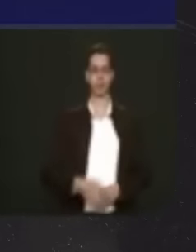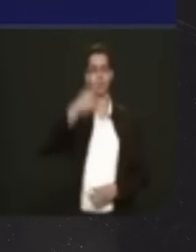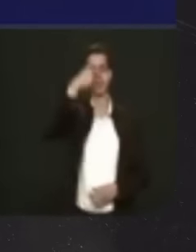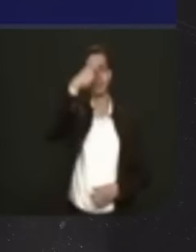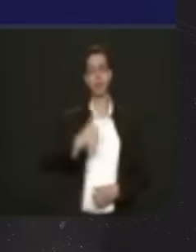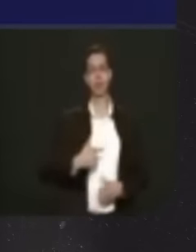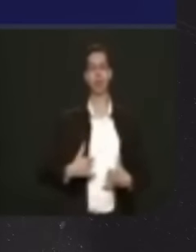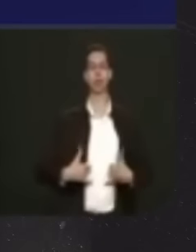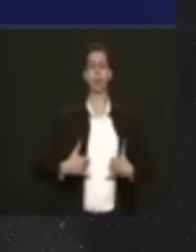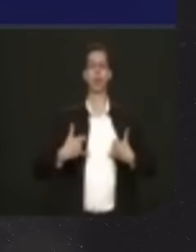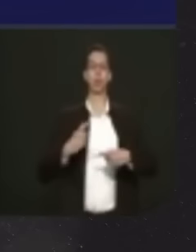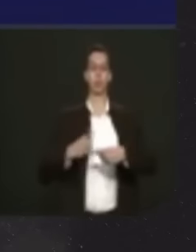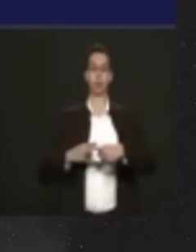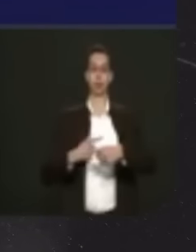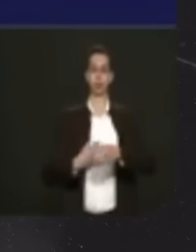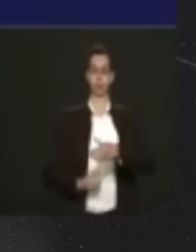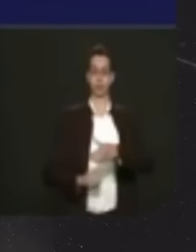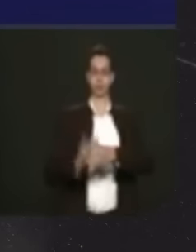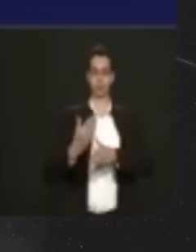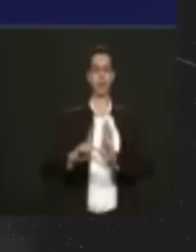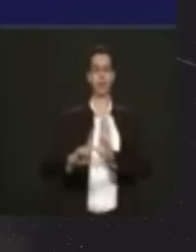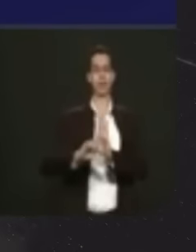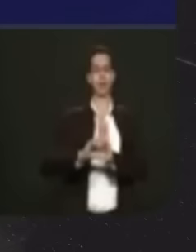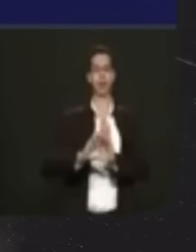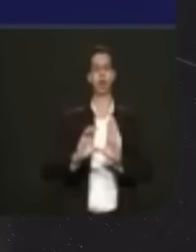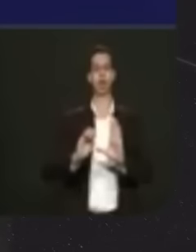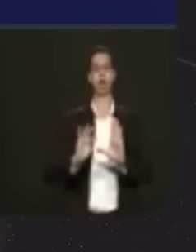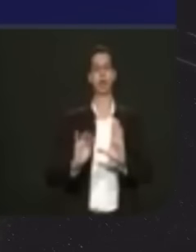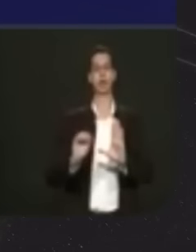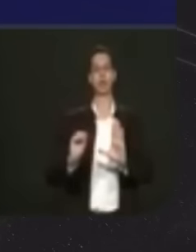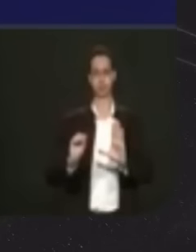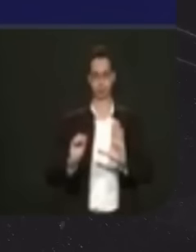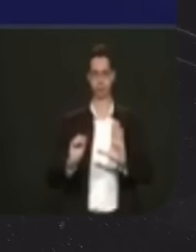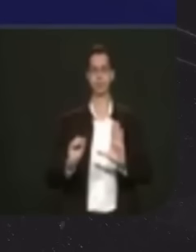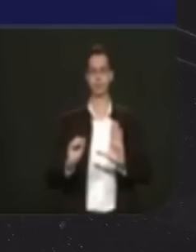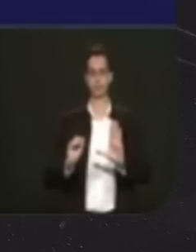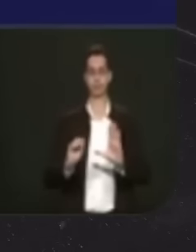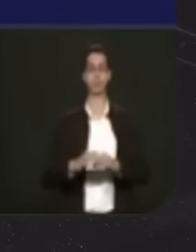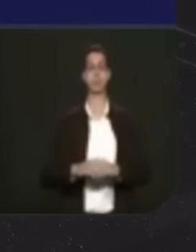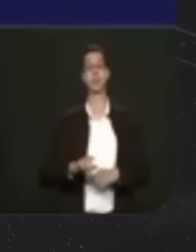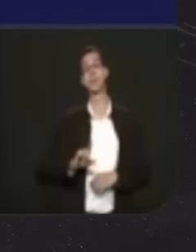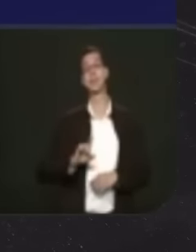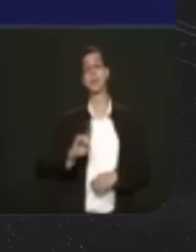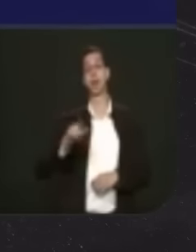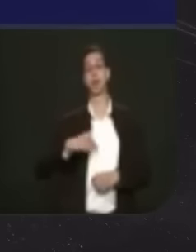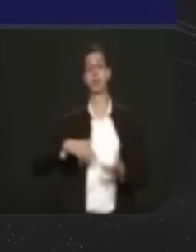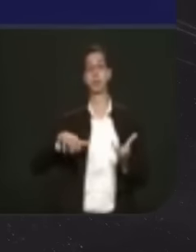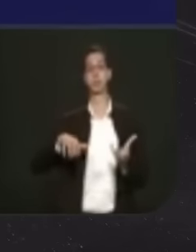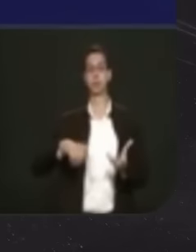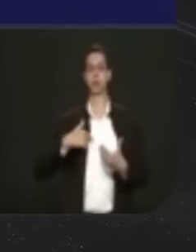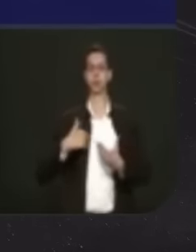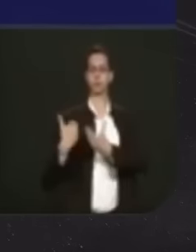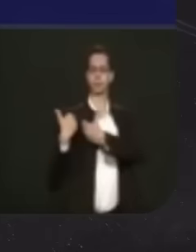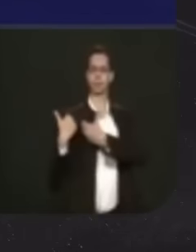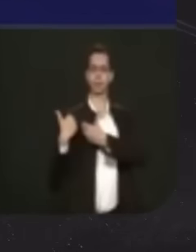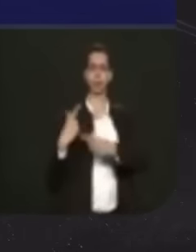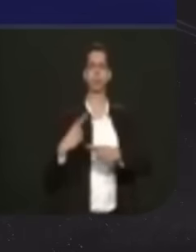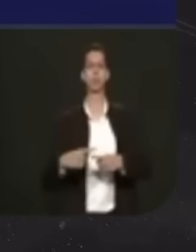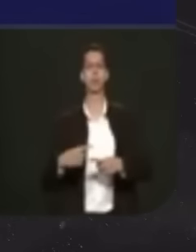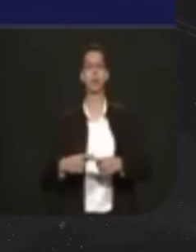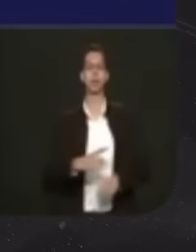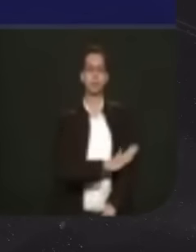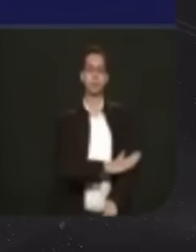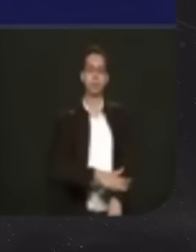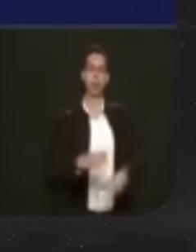autoras Da ampliação da lei de cotas no Congresso Nacional e venho demonstrando o meu compromisso com o combate ao racismo